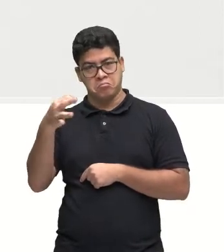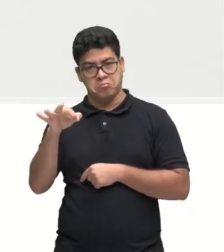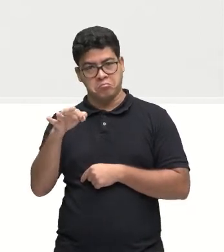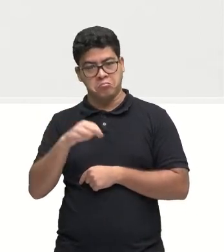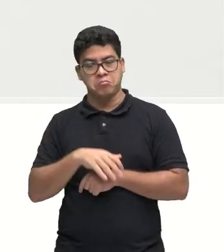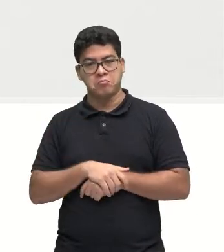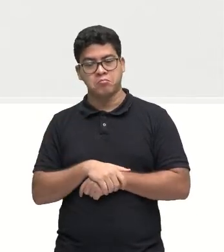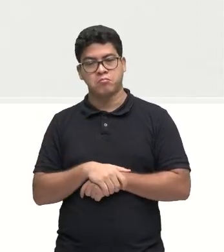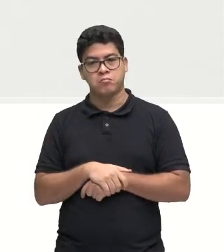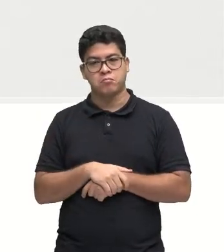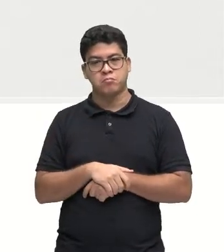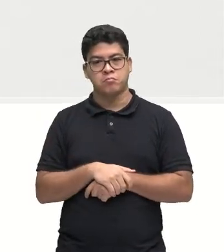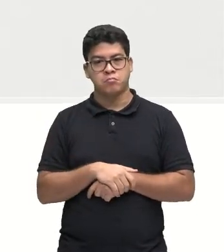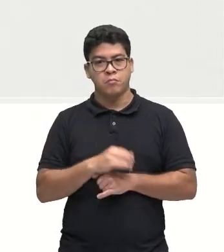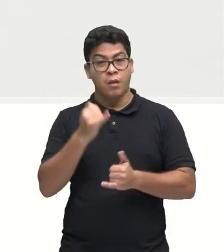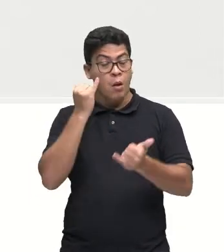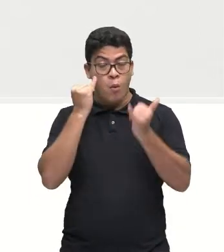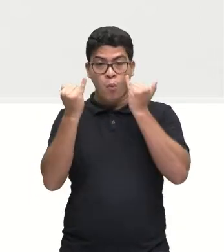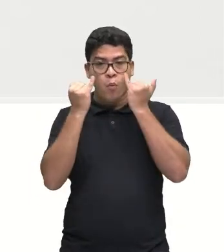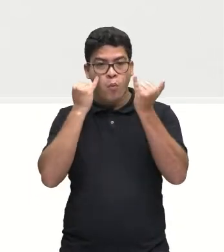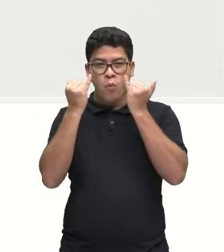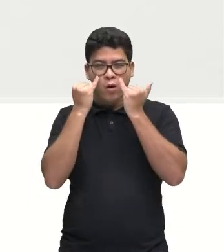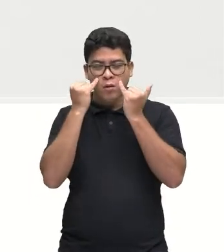essas informações.